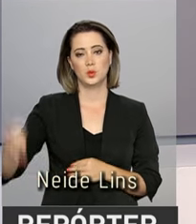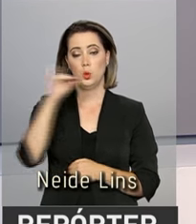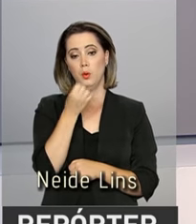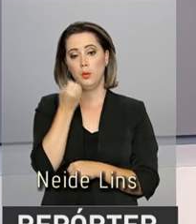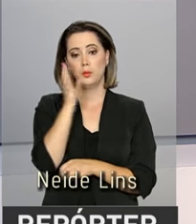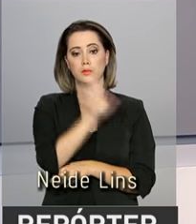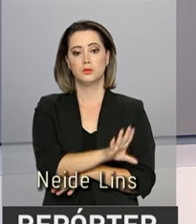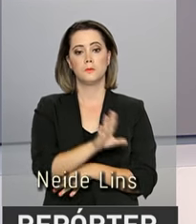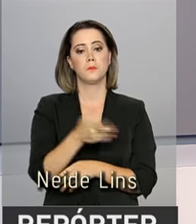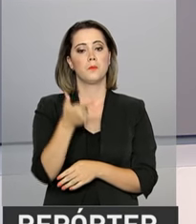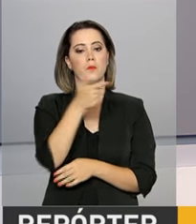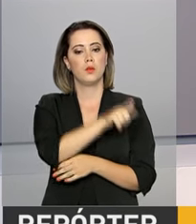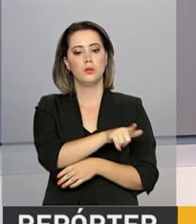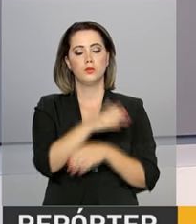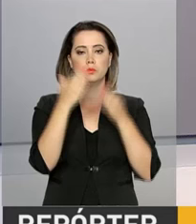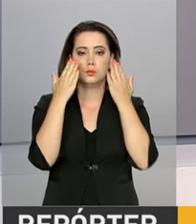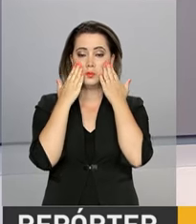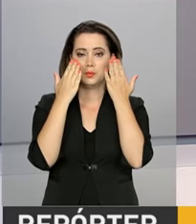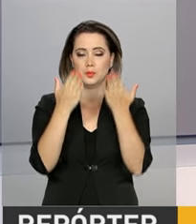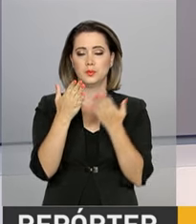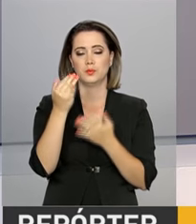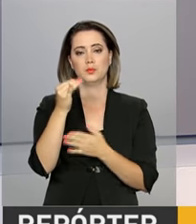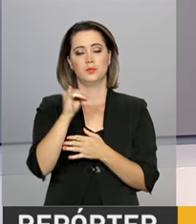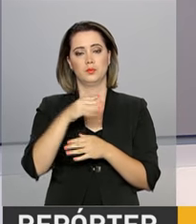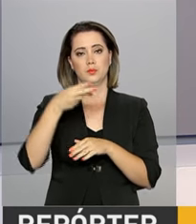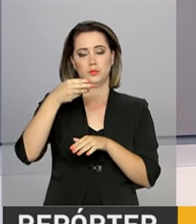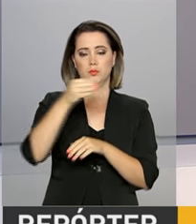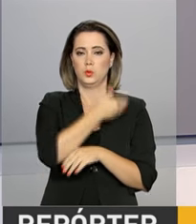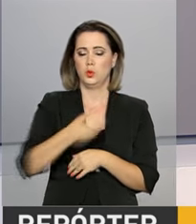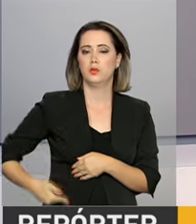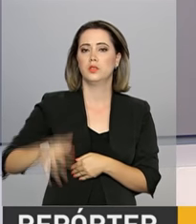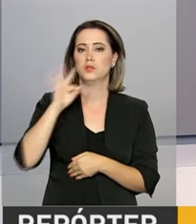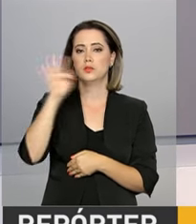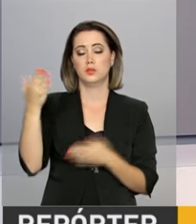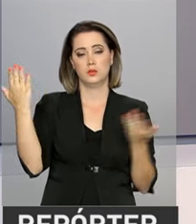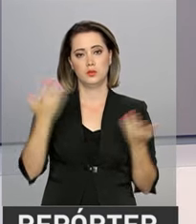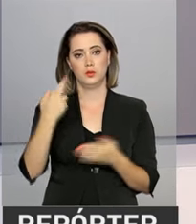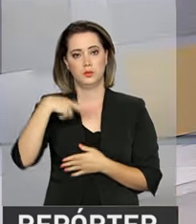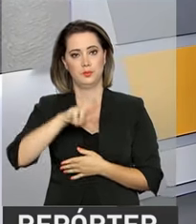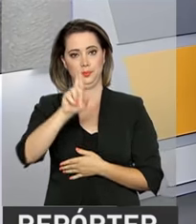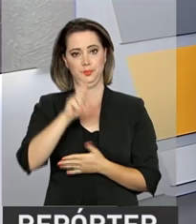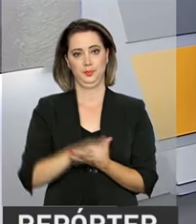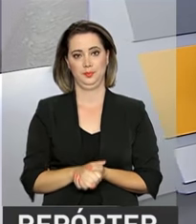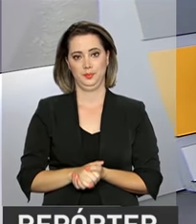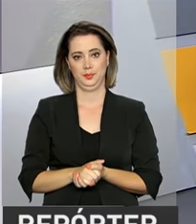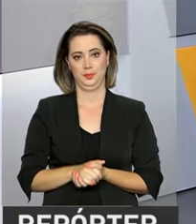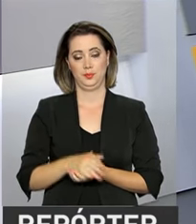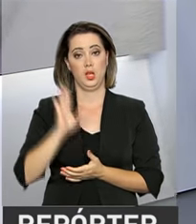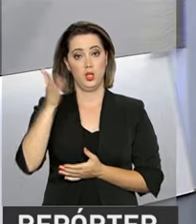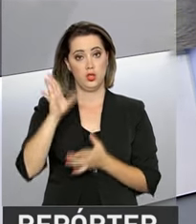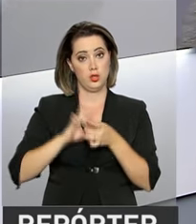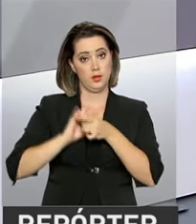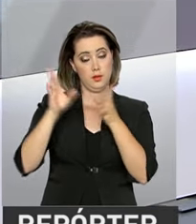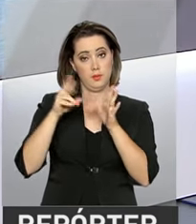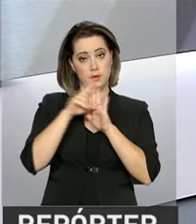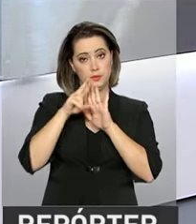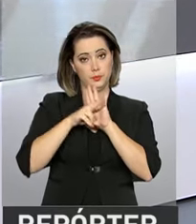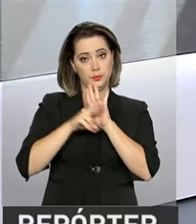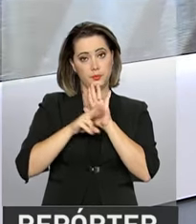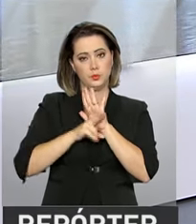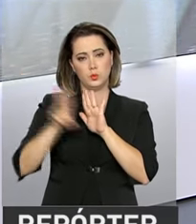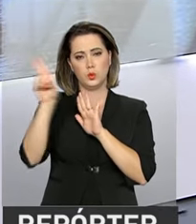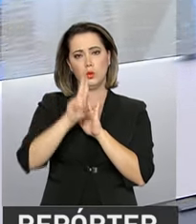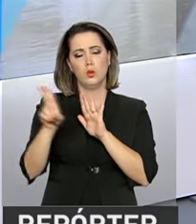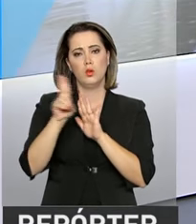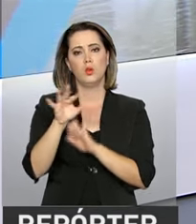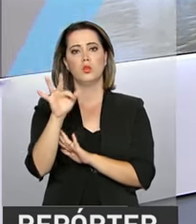Olá, boa tarde. Estamos de volta com as notícias do governo federal no Repórter NBR. Já estão liberadas as regras para